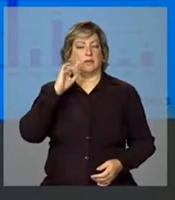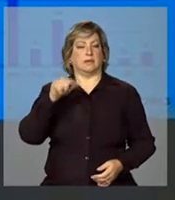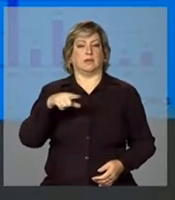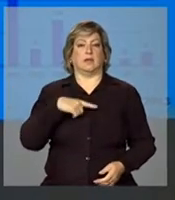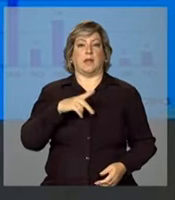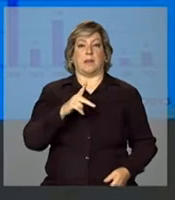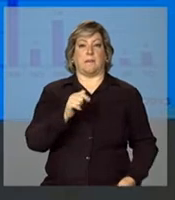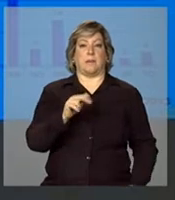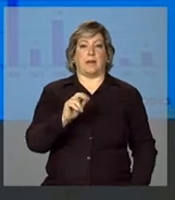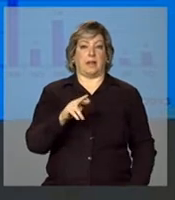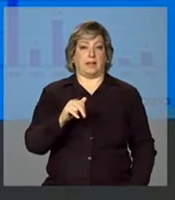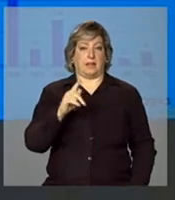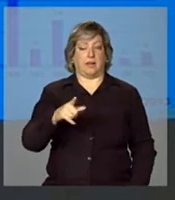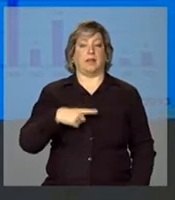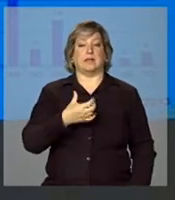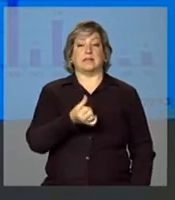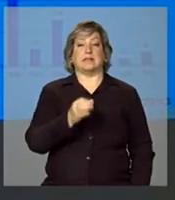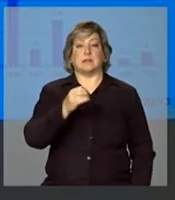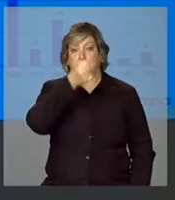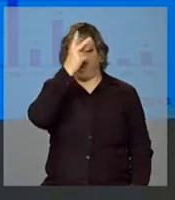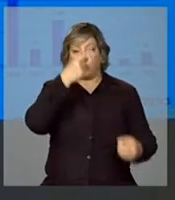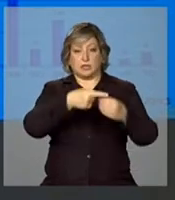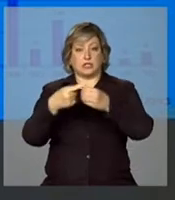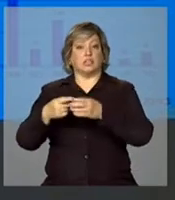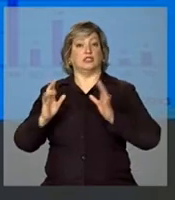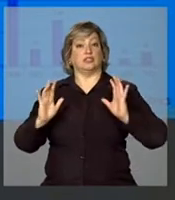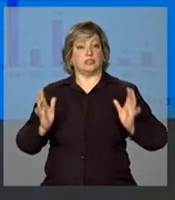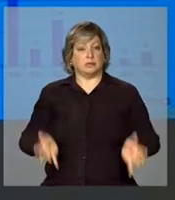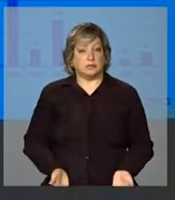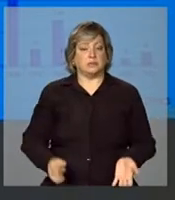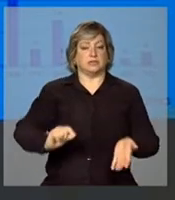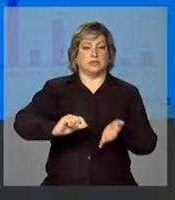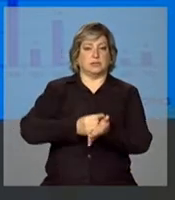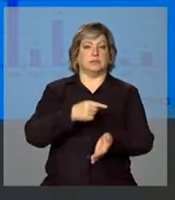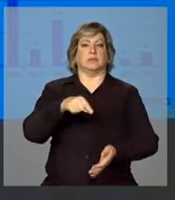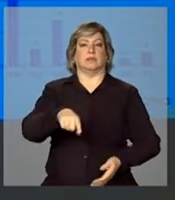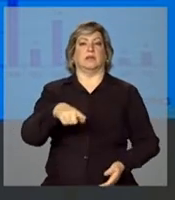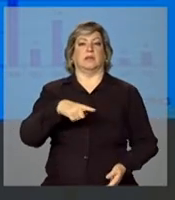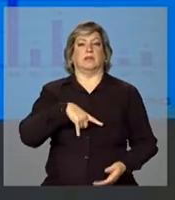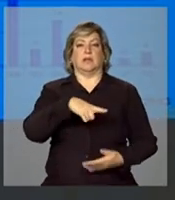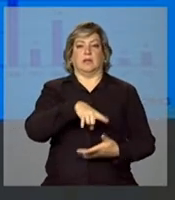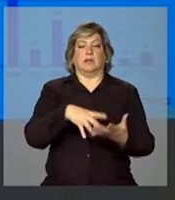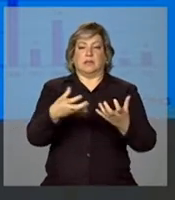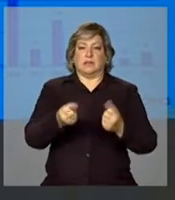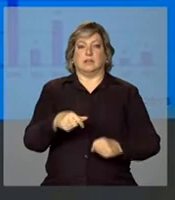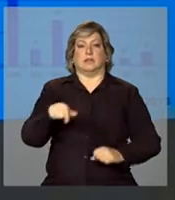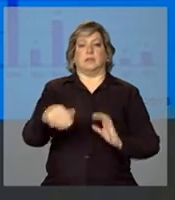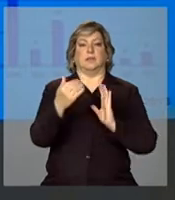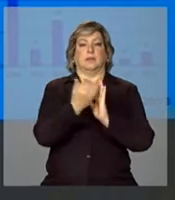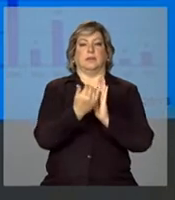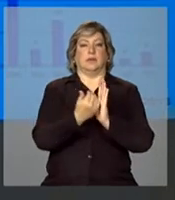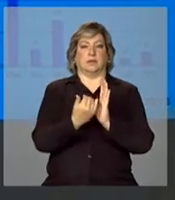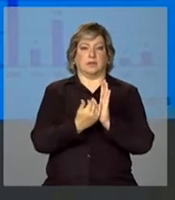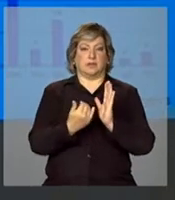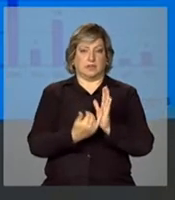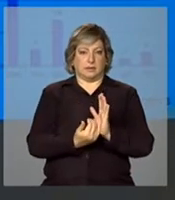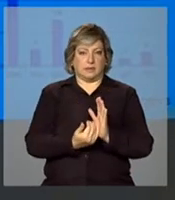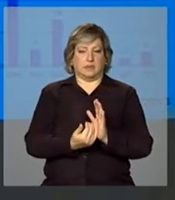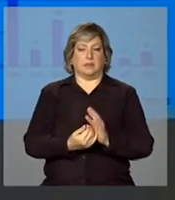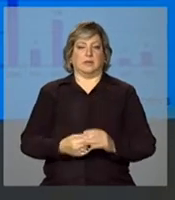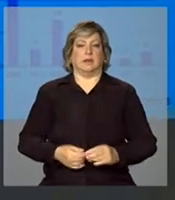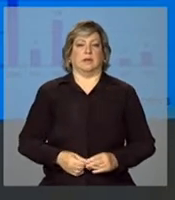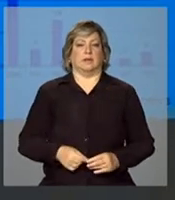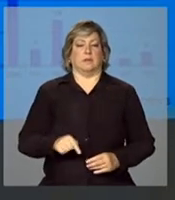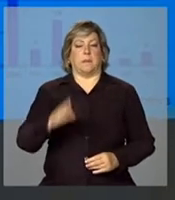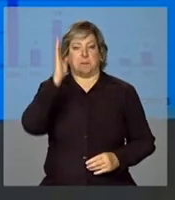Paraná, onde 60 municípios já assinaram o termo de adesão para o programa